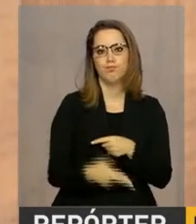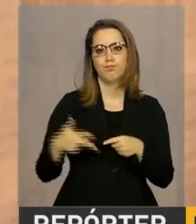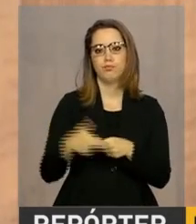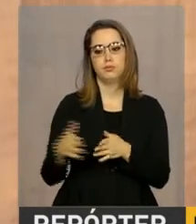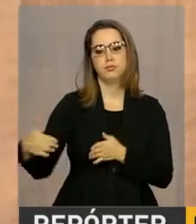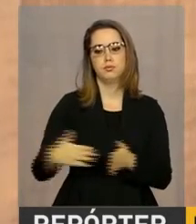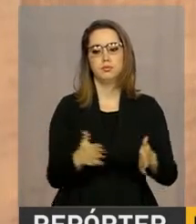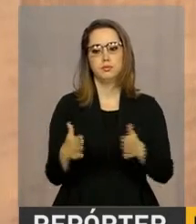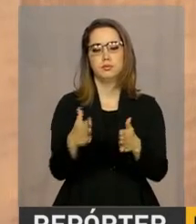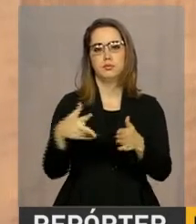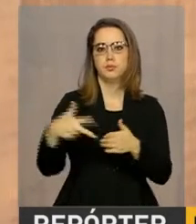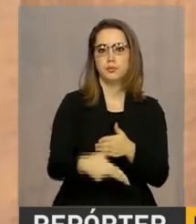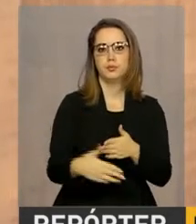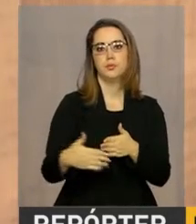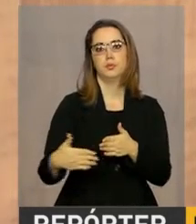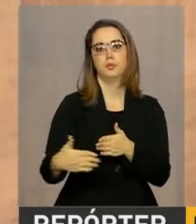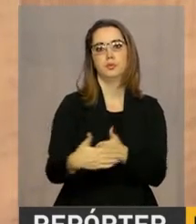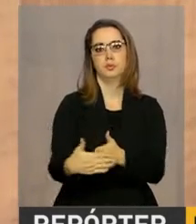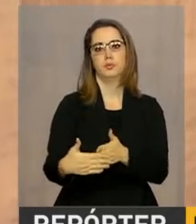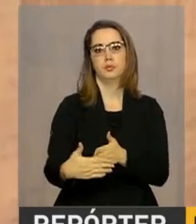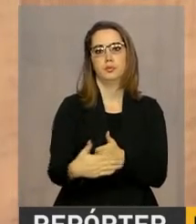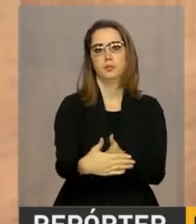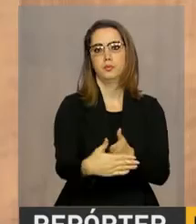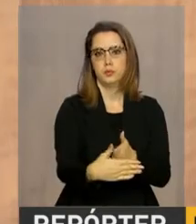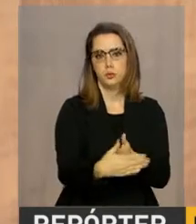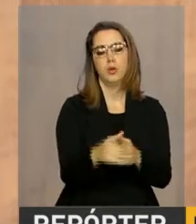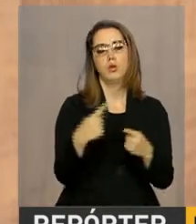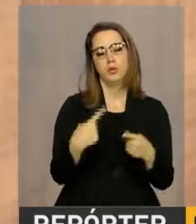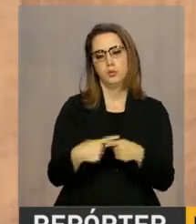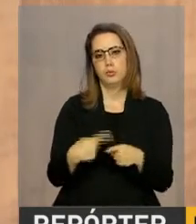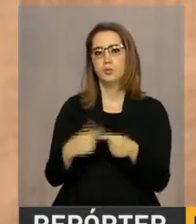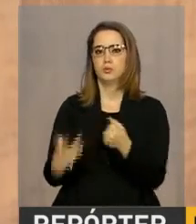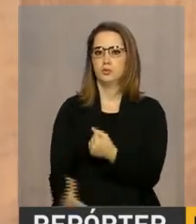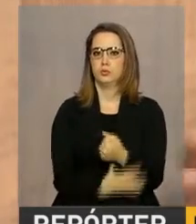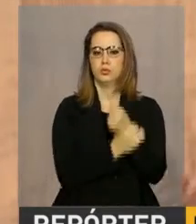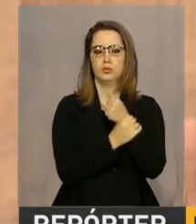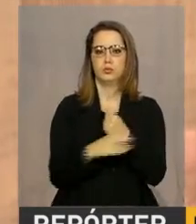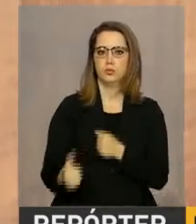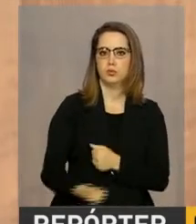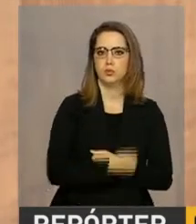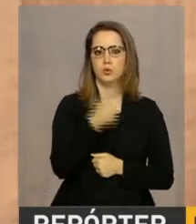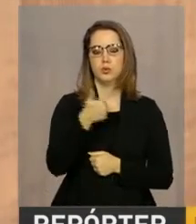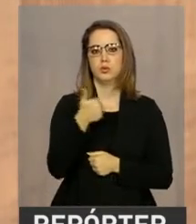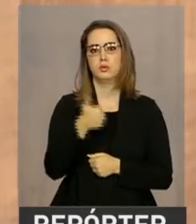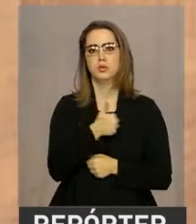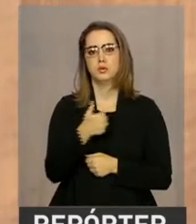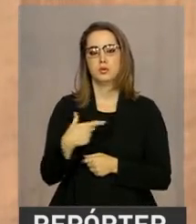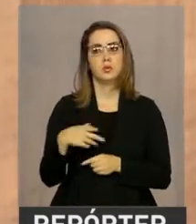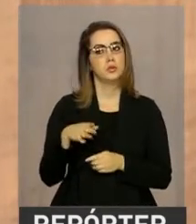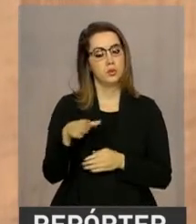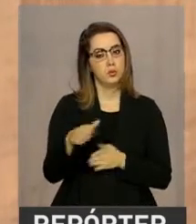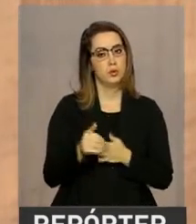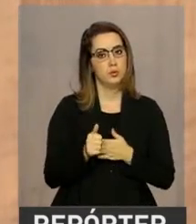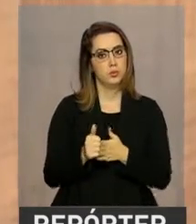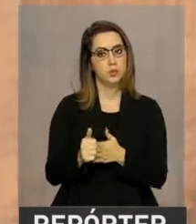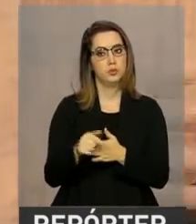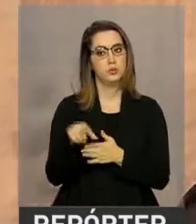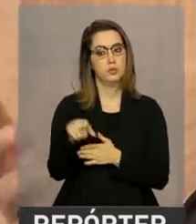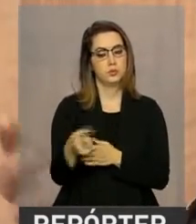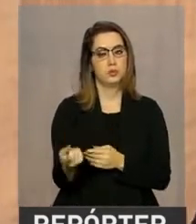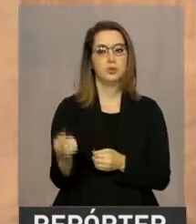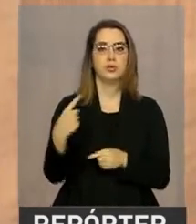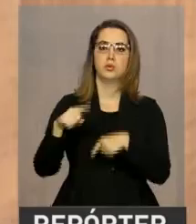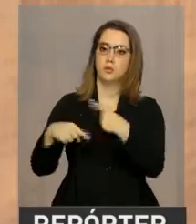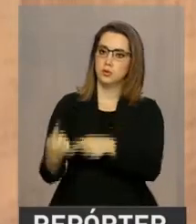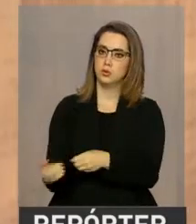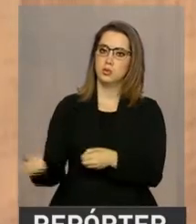daí porque nós vamos ter, tanto na ida quanto na volta, a necessidade de compactação desses comboios, não vai